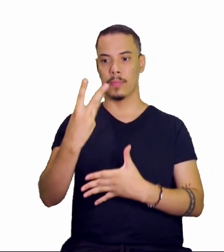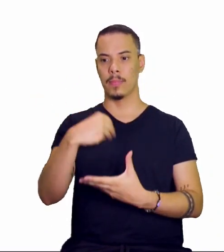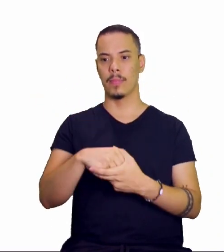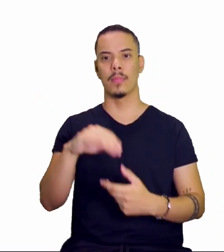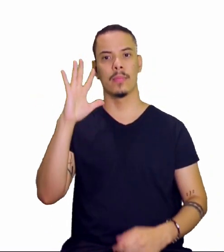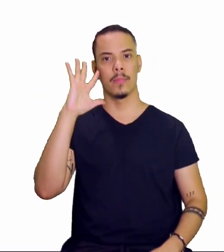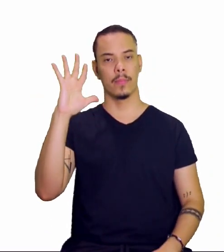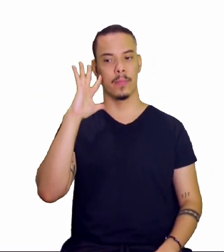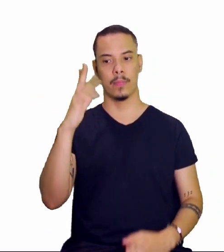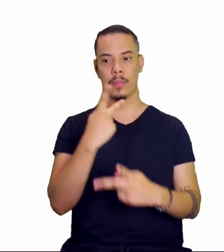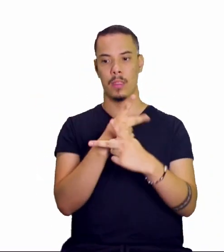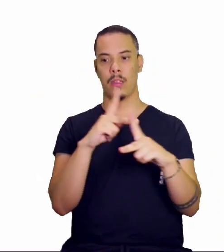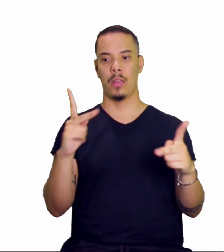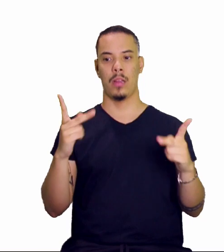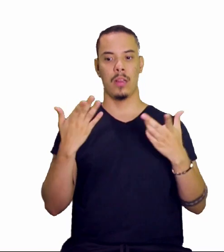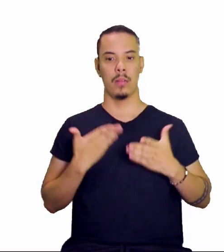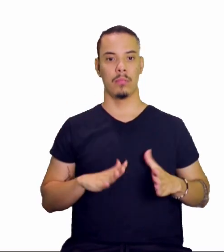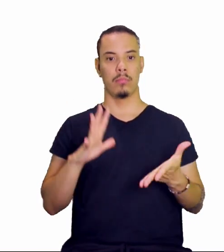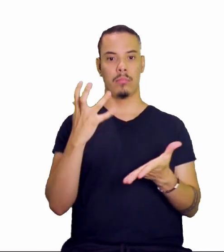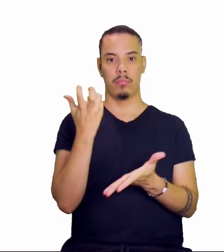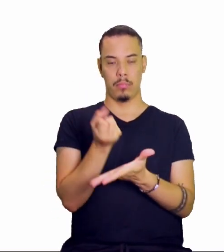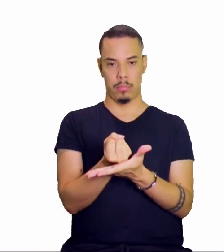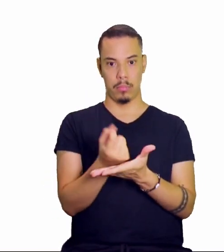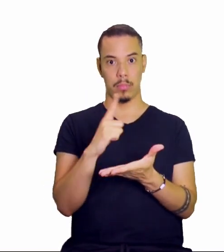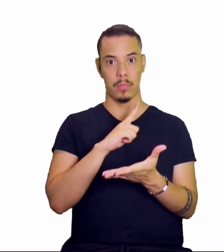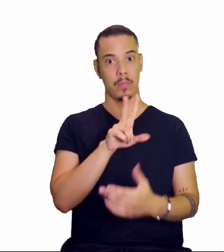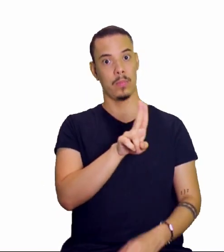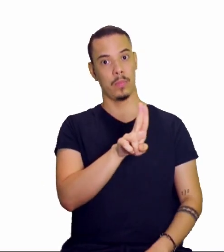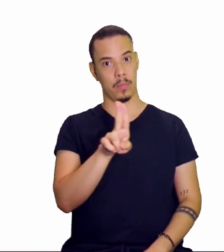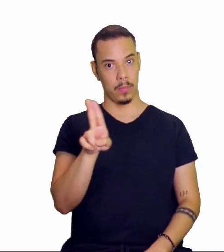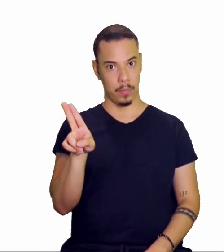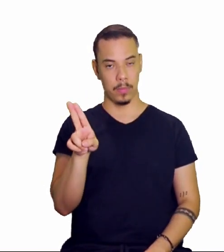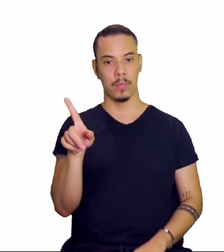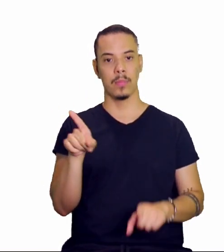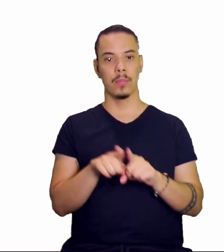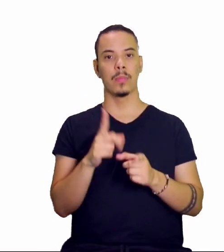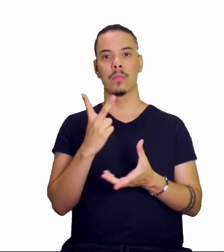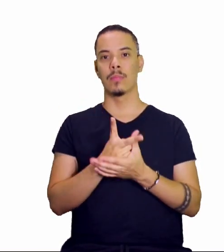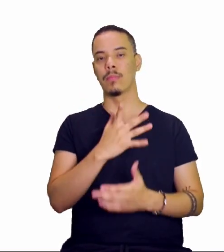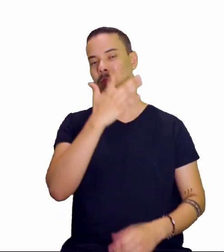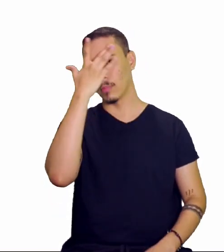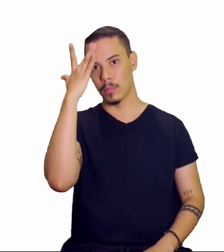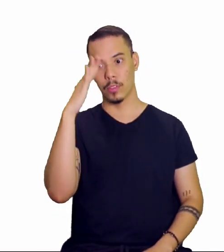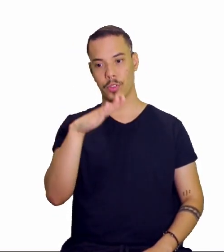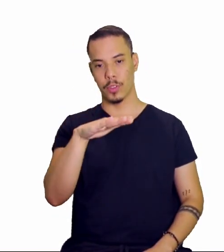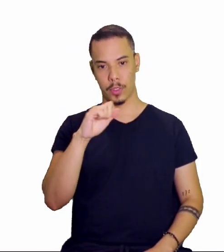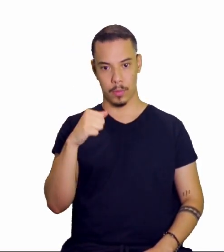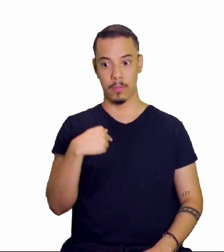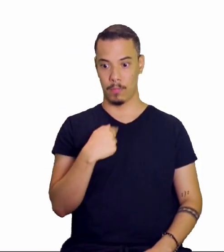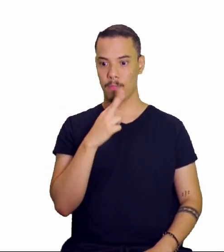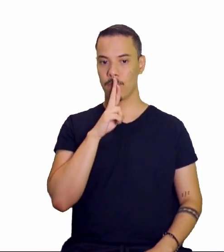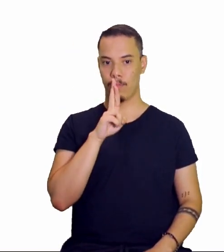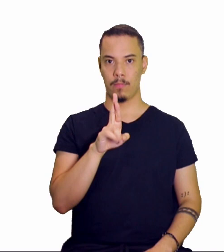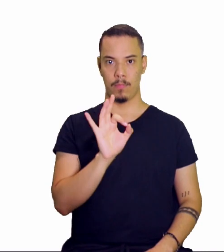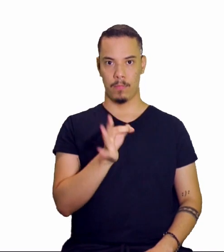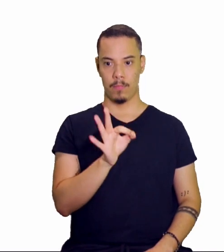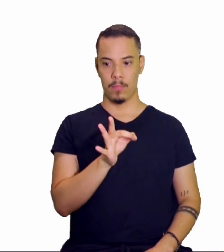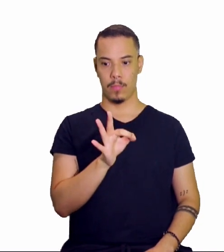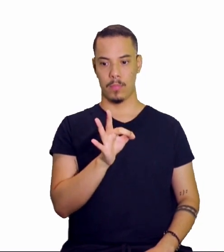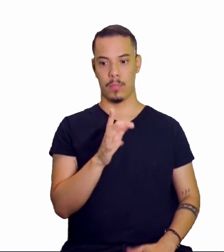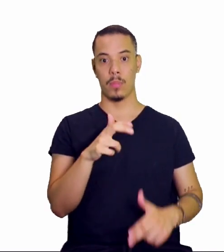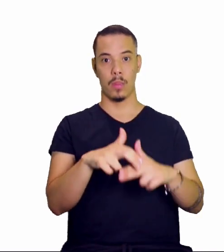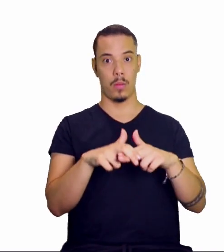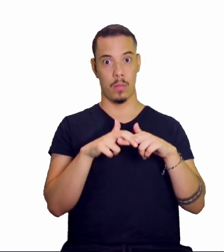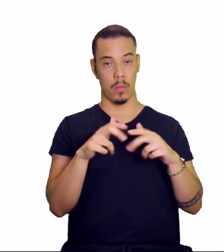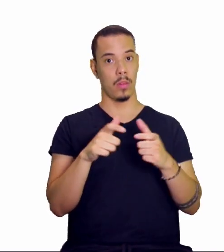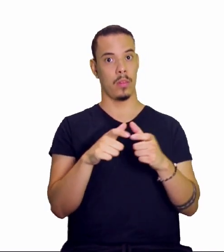você nasce, você é registrado, certo? Você tem um nome e toda vez que alguém chama pelo seu nome, você atende. Então, as grandezas,